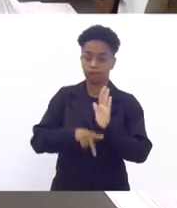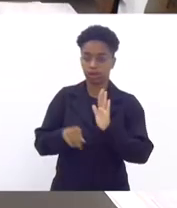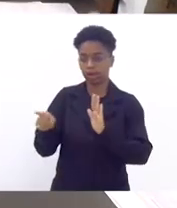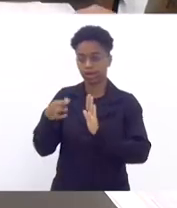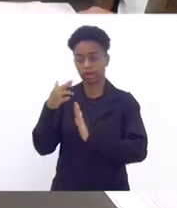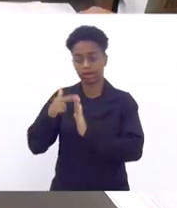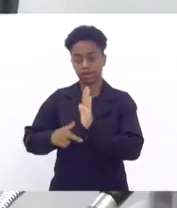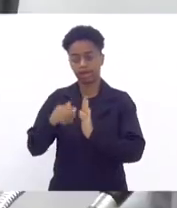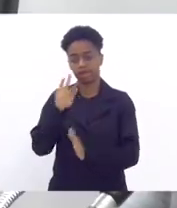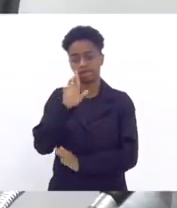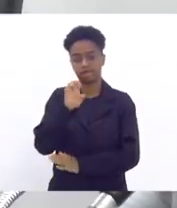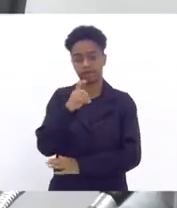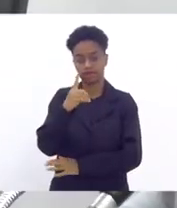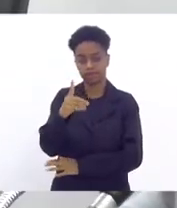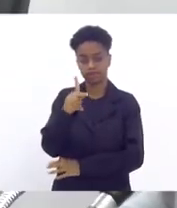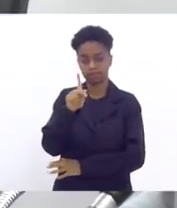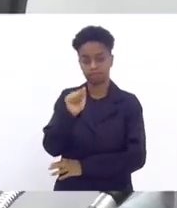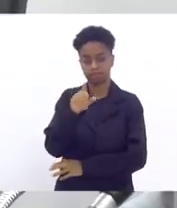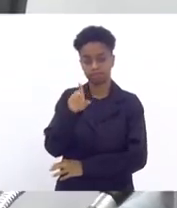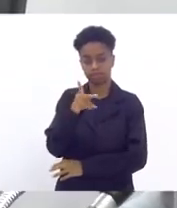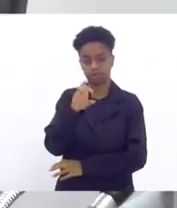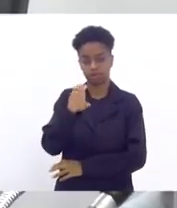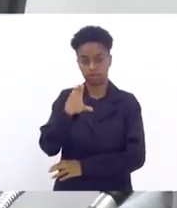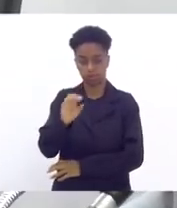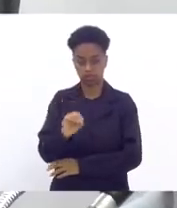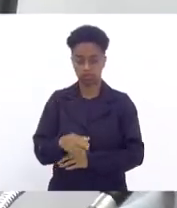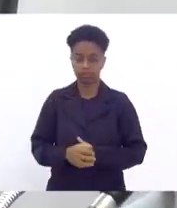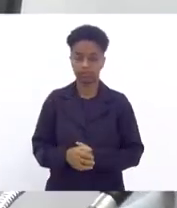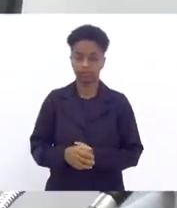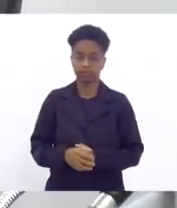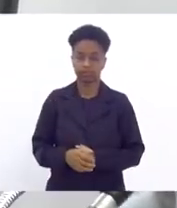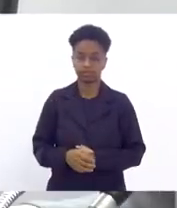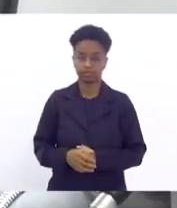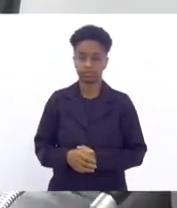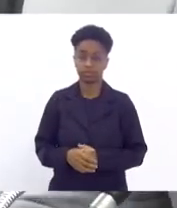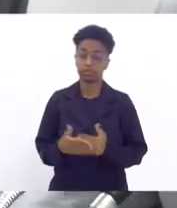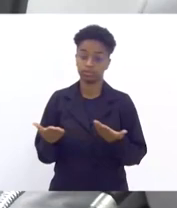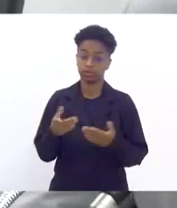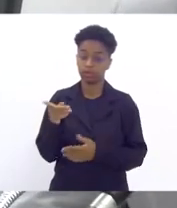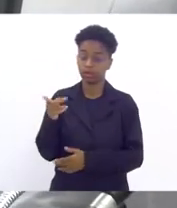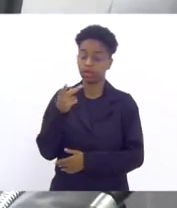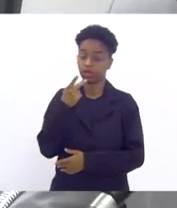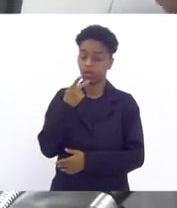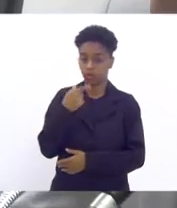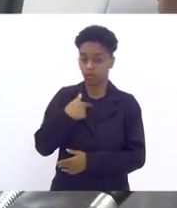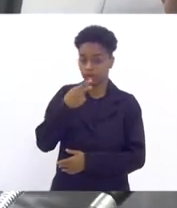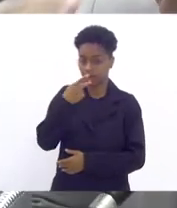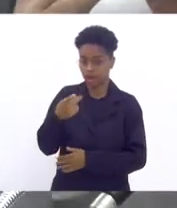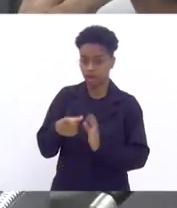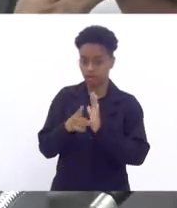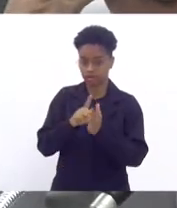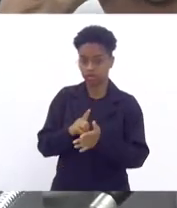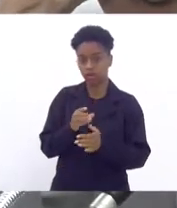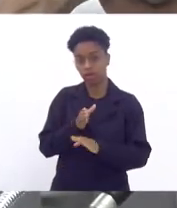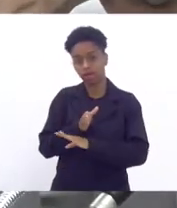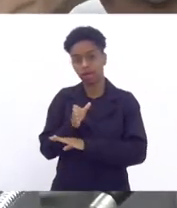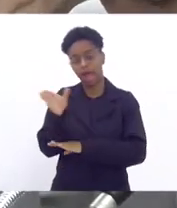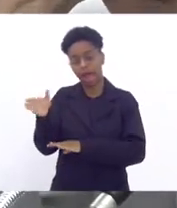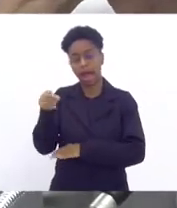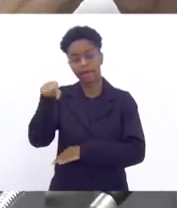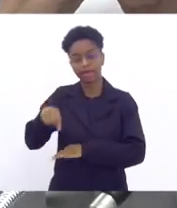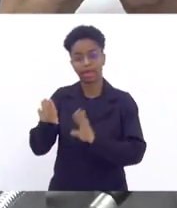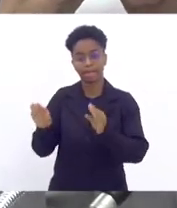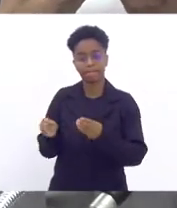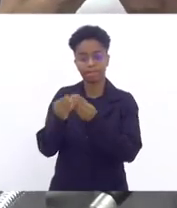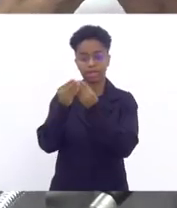do deputado Fred Pacheco Deputado Fred Pacheco Como disse anteriormente tá aqui na casa lá no auditório na